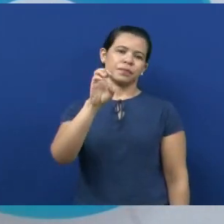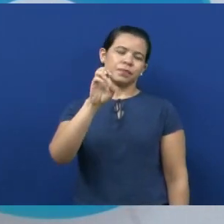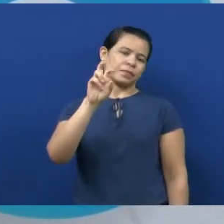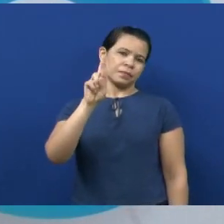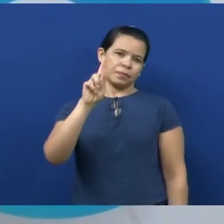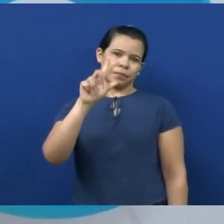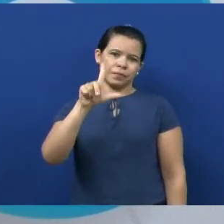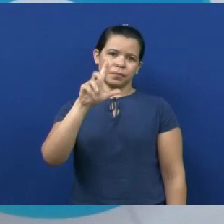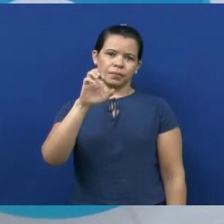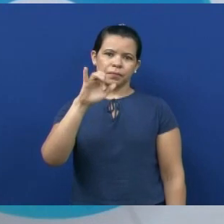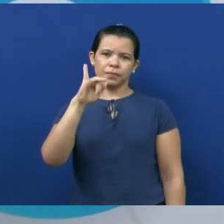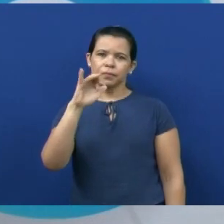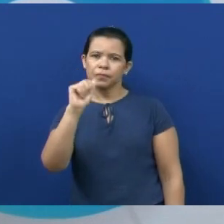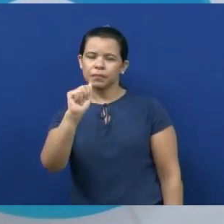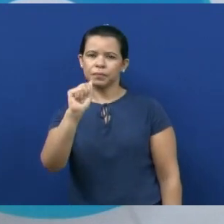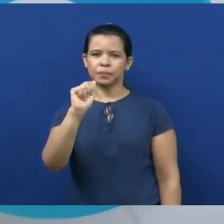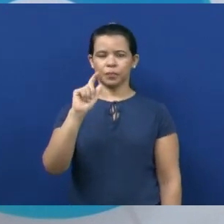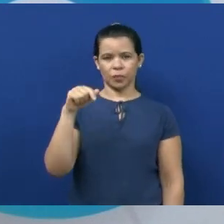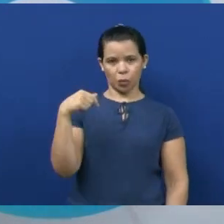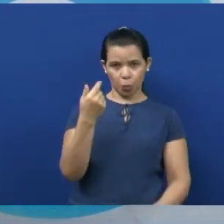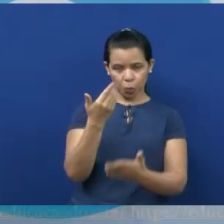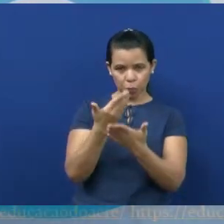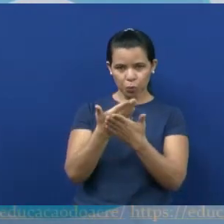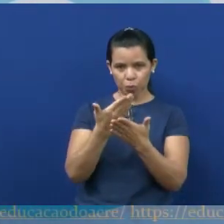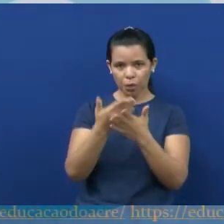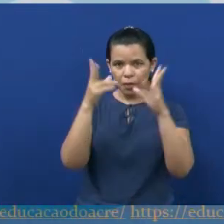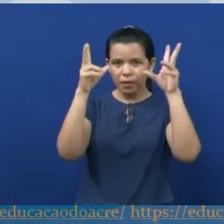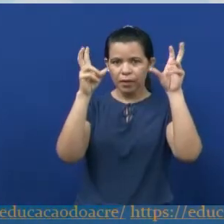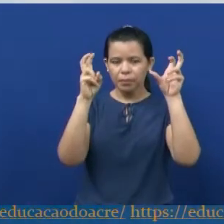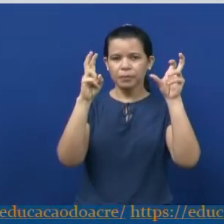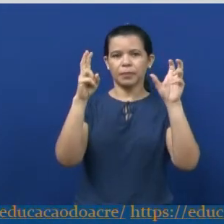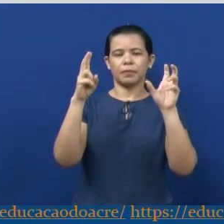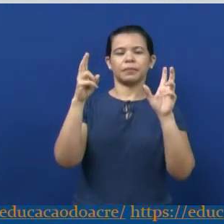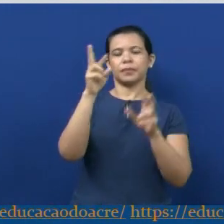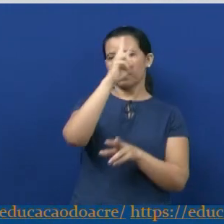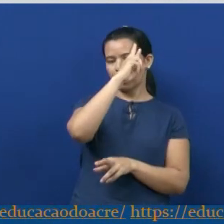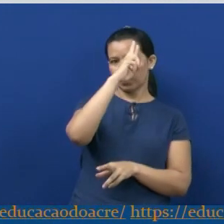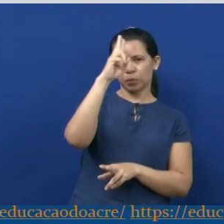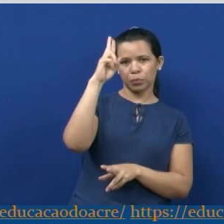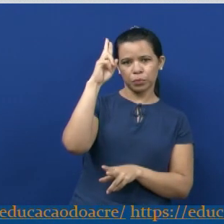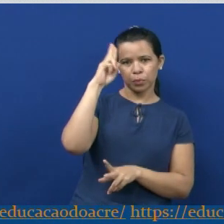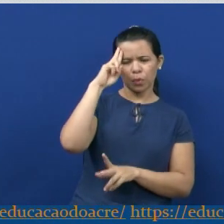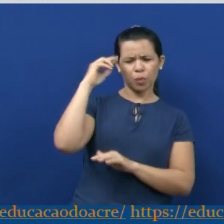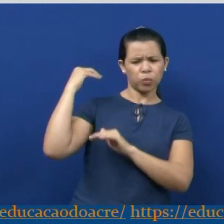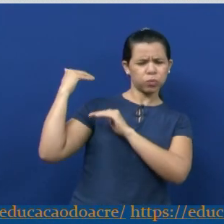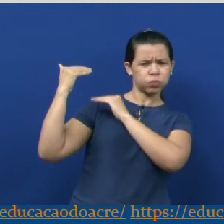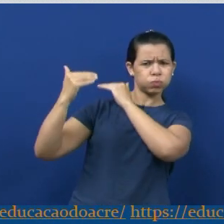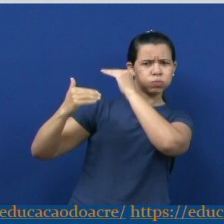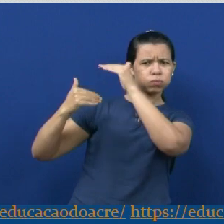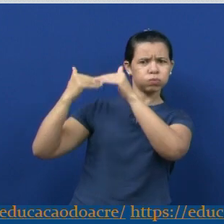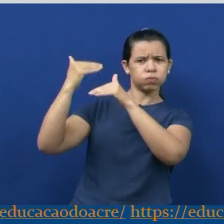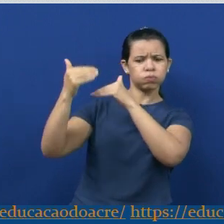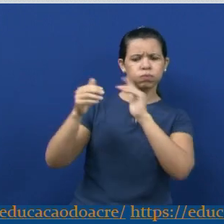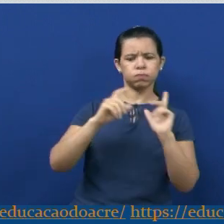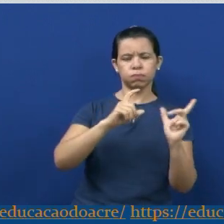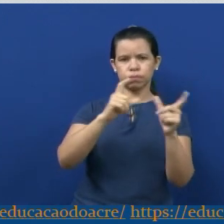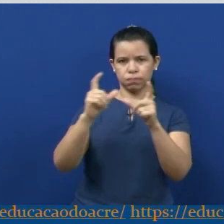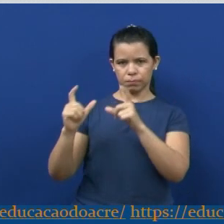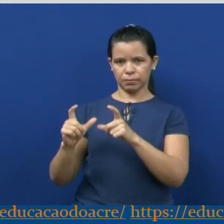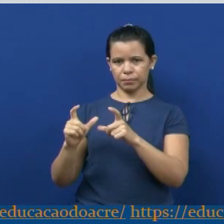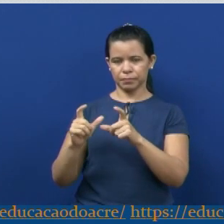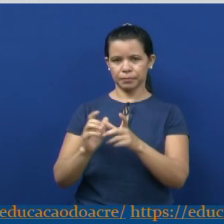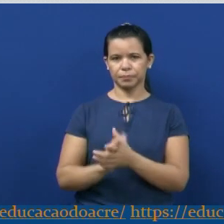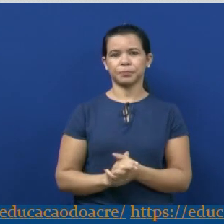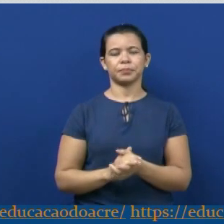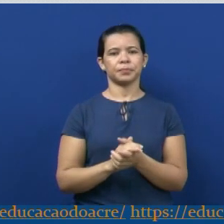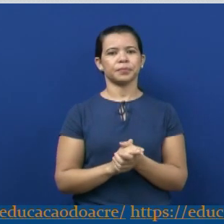iremos trabalhar com o assunto a história no tempo e no espaço. Preparados? Vamos lá?